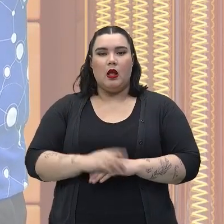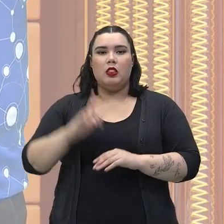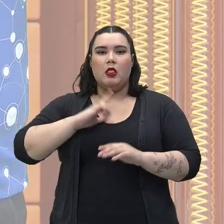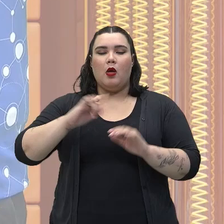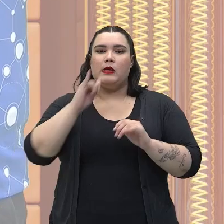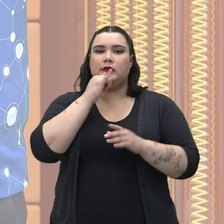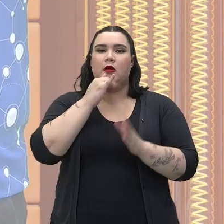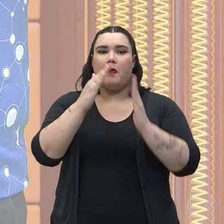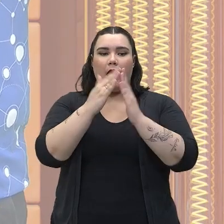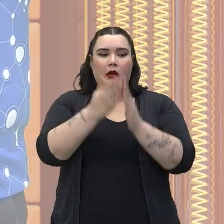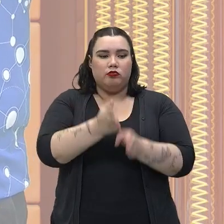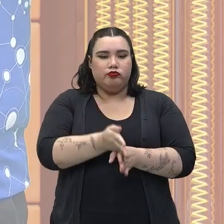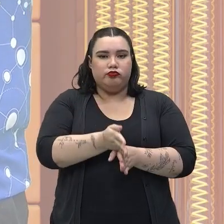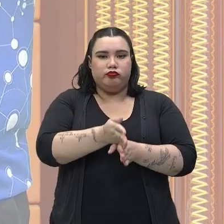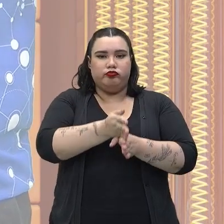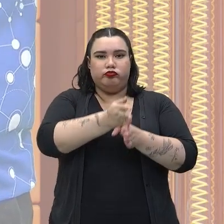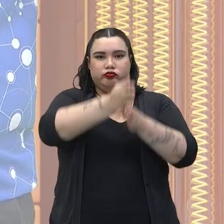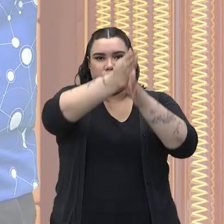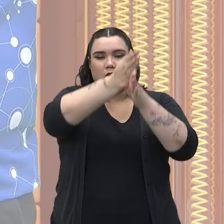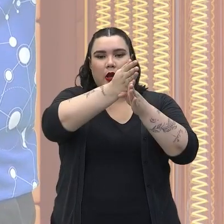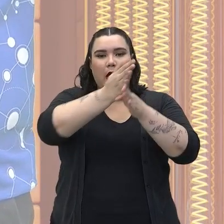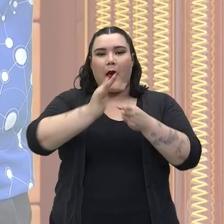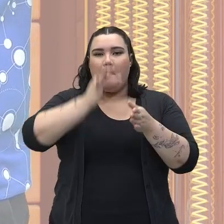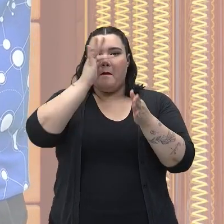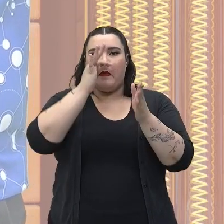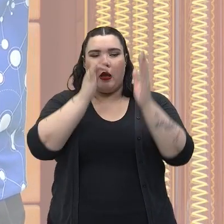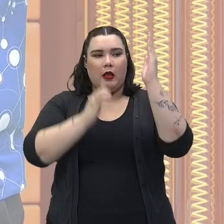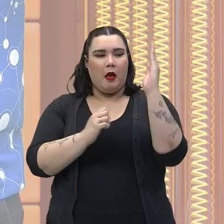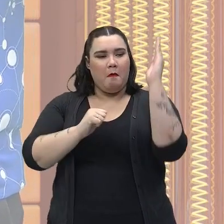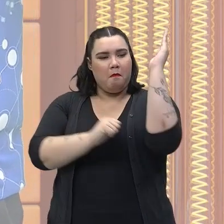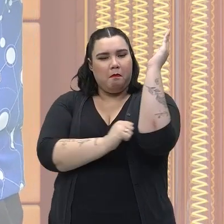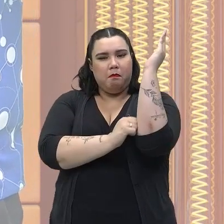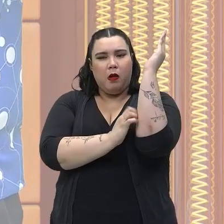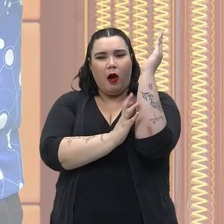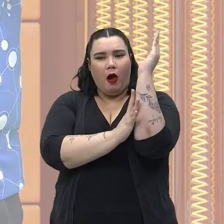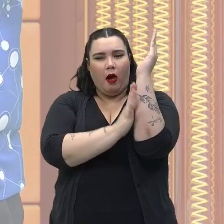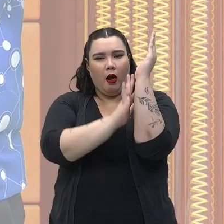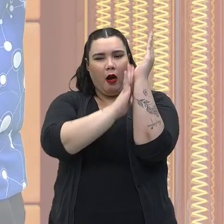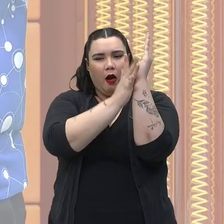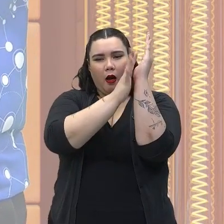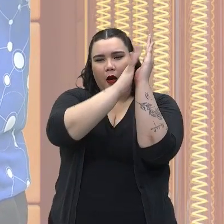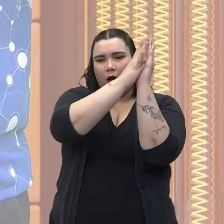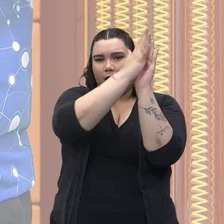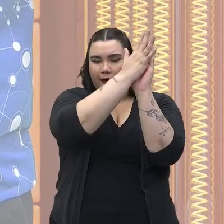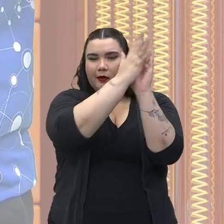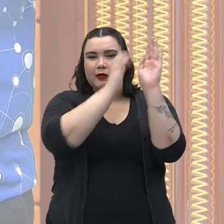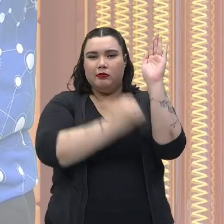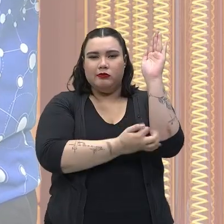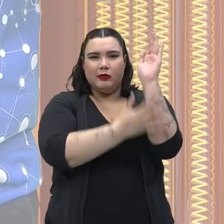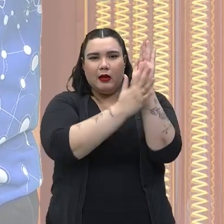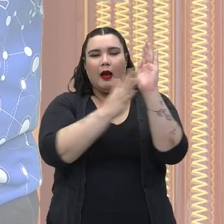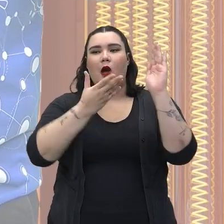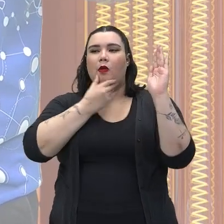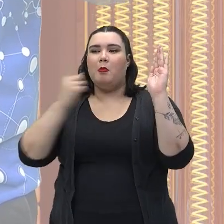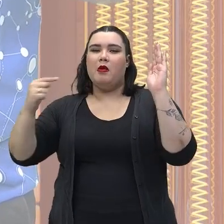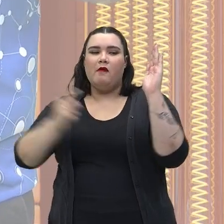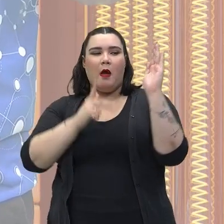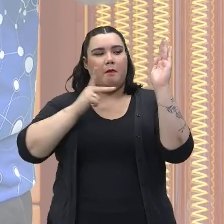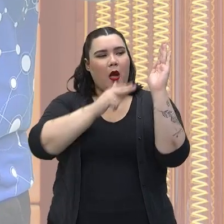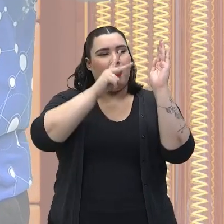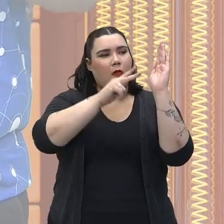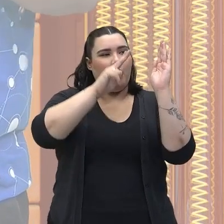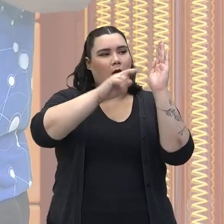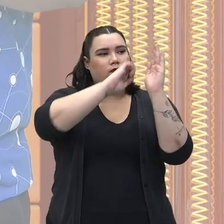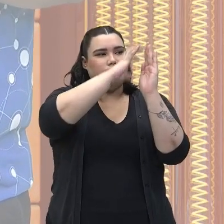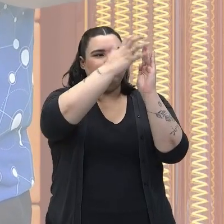muros das casas assim, algumas casas têm, que ela toma de conta de todo o muro, e que de vez em quando o jardineiro vai lá, poda, deixa ela retinha